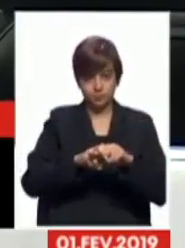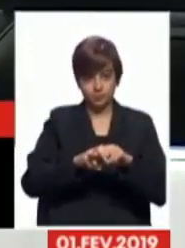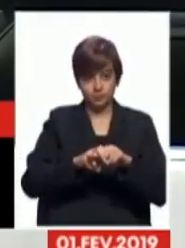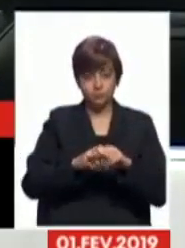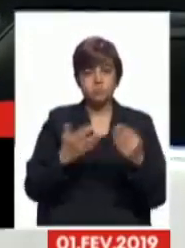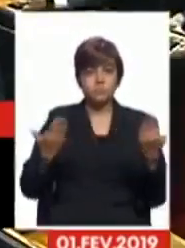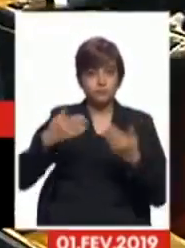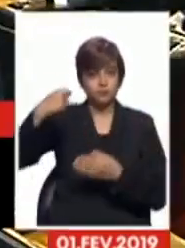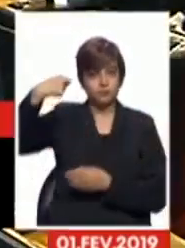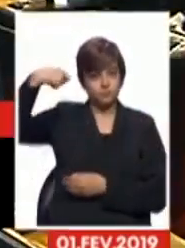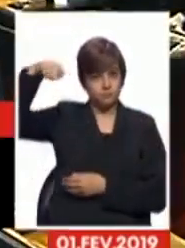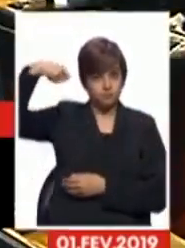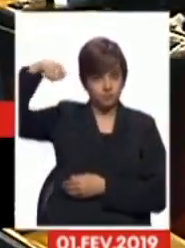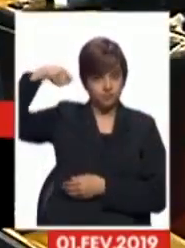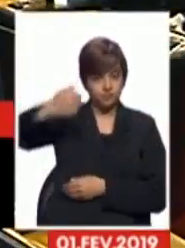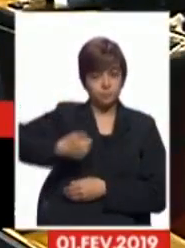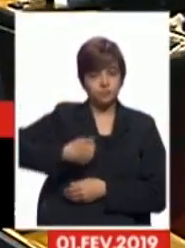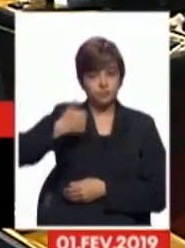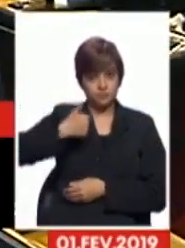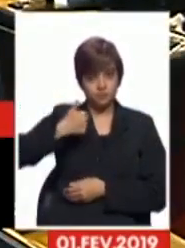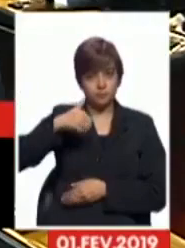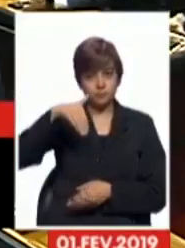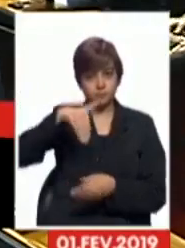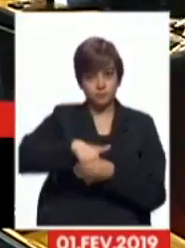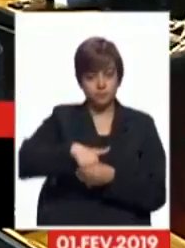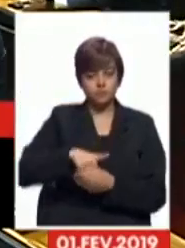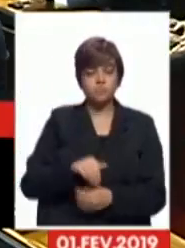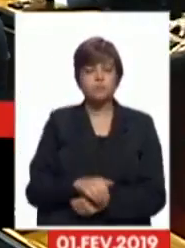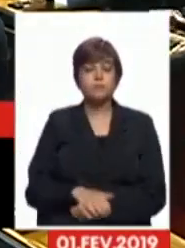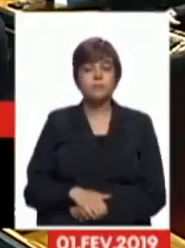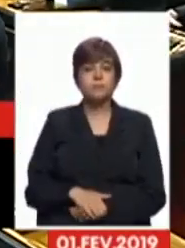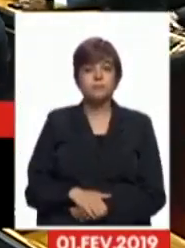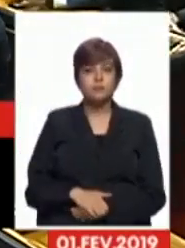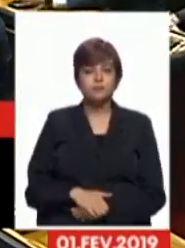Em votação, primeira chamada.